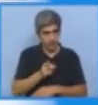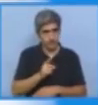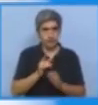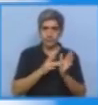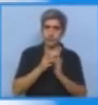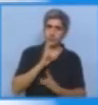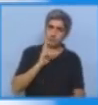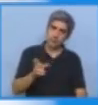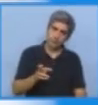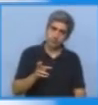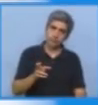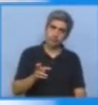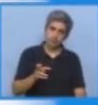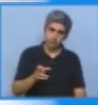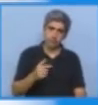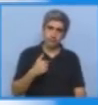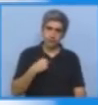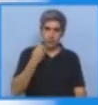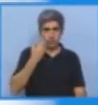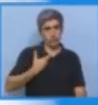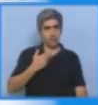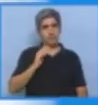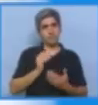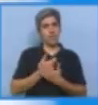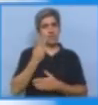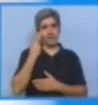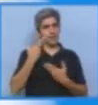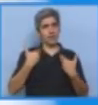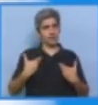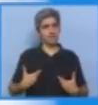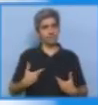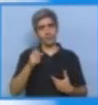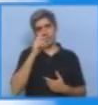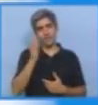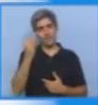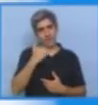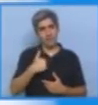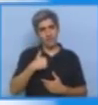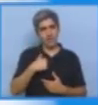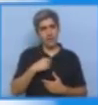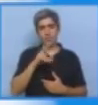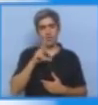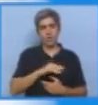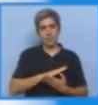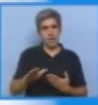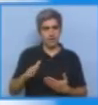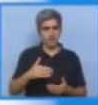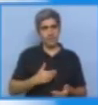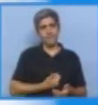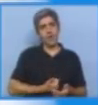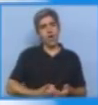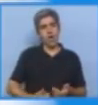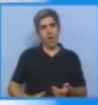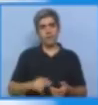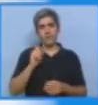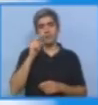Jesus respondeu-lhes: eu sou o pão da vida. Quem vem a mim nunca mais terá fome. Quem acredita